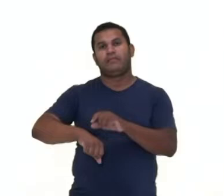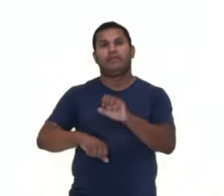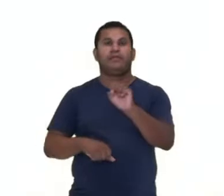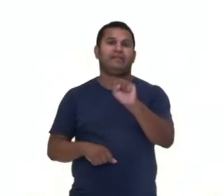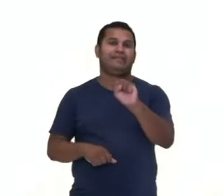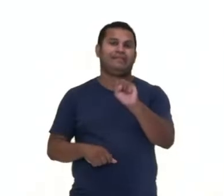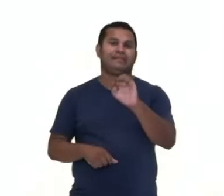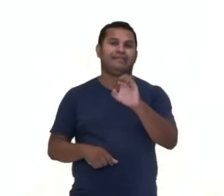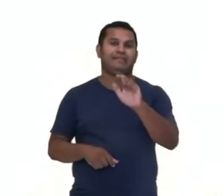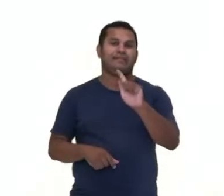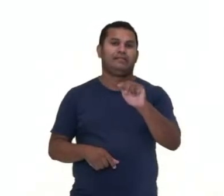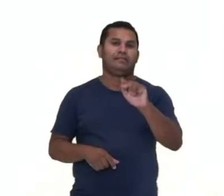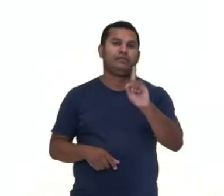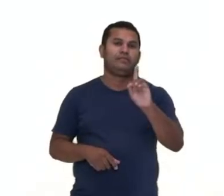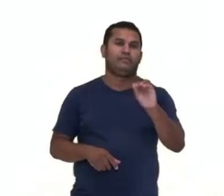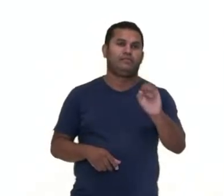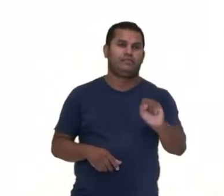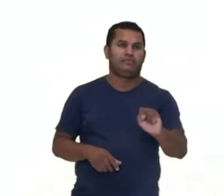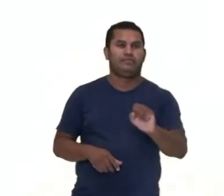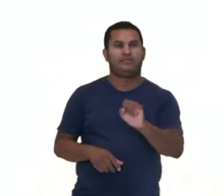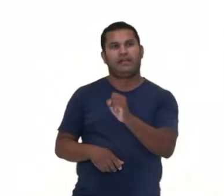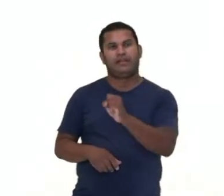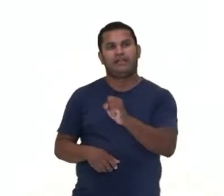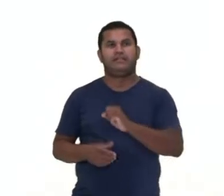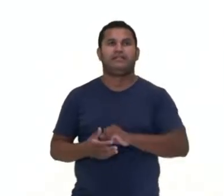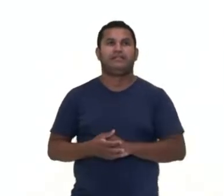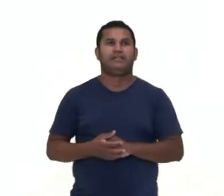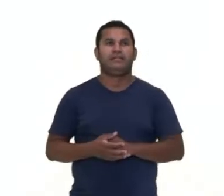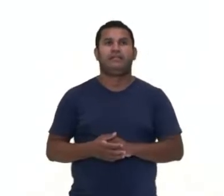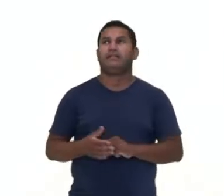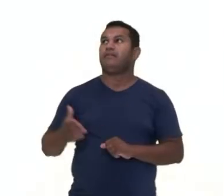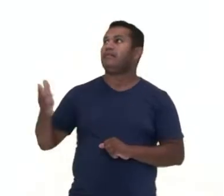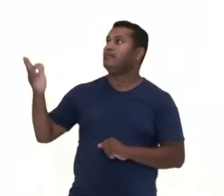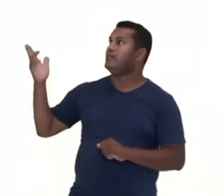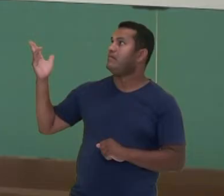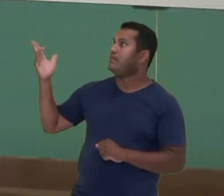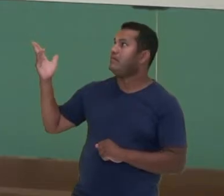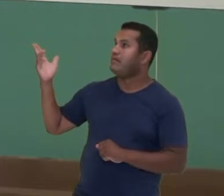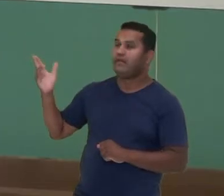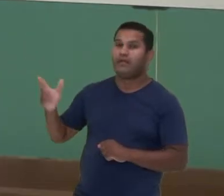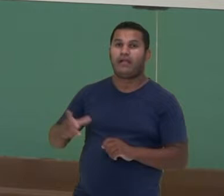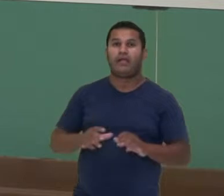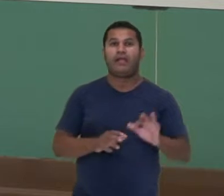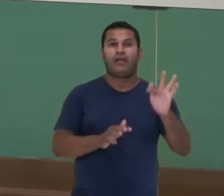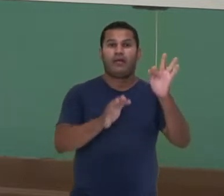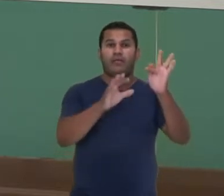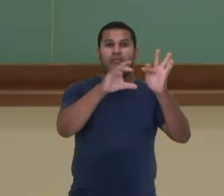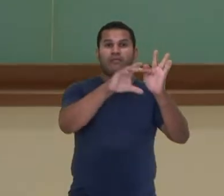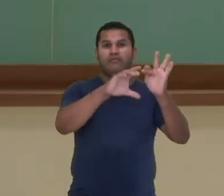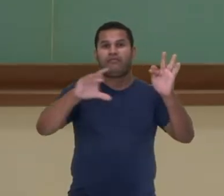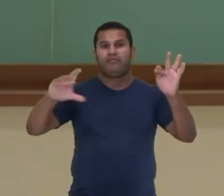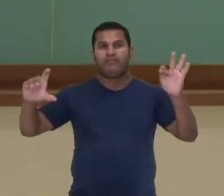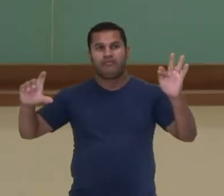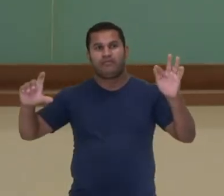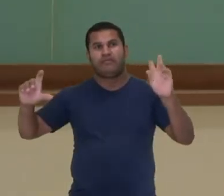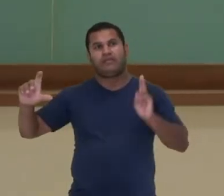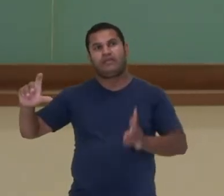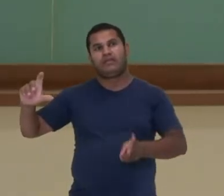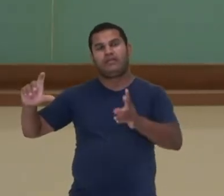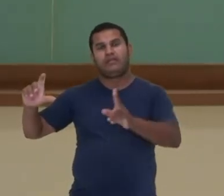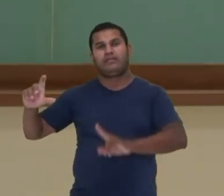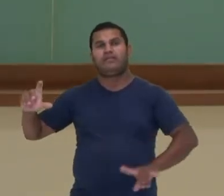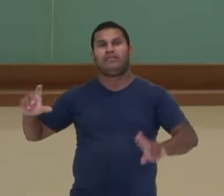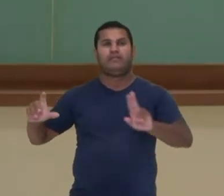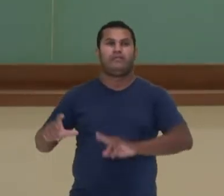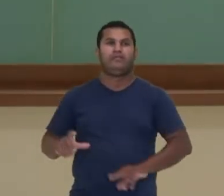Bem, a gente já viu isso aqui, né, que são as chamadas funções horárias. O que é uma função horária? É uma função que ela